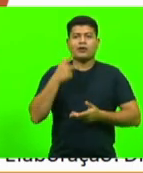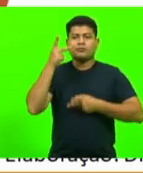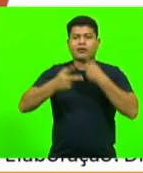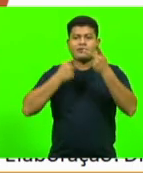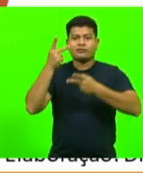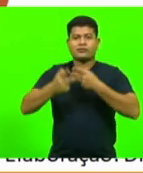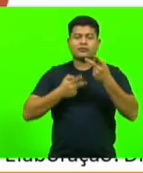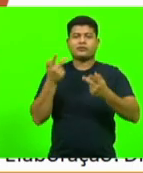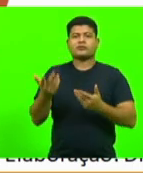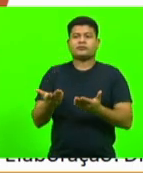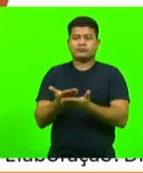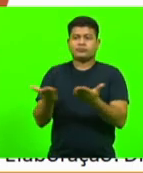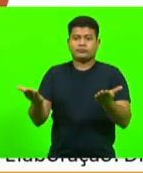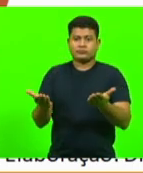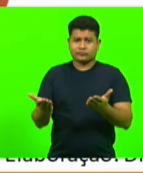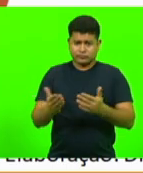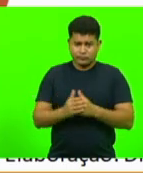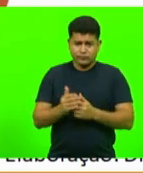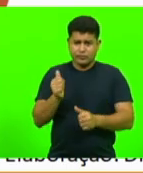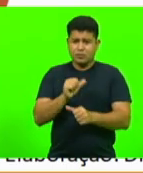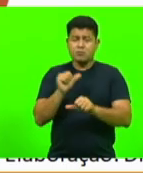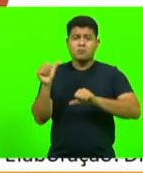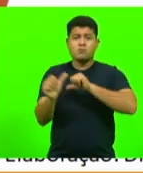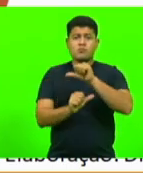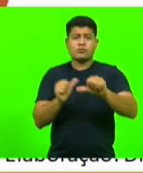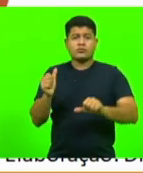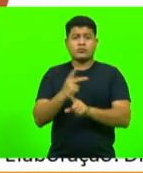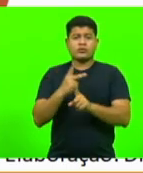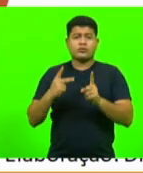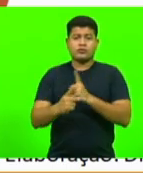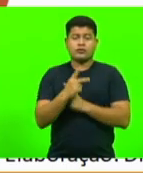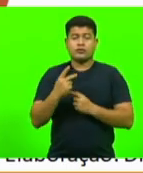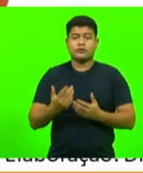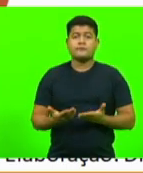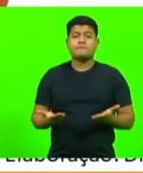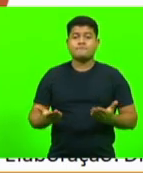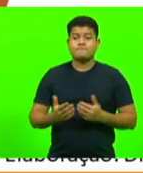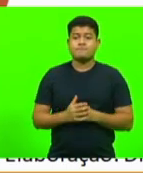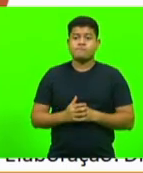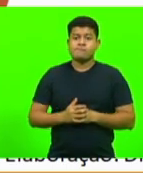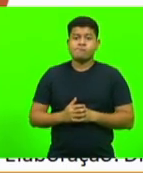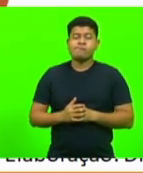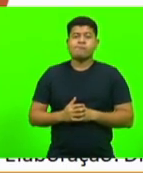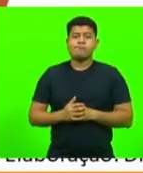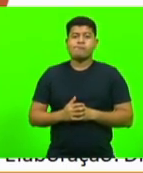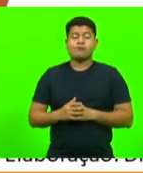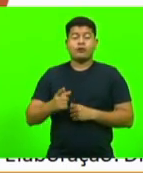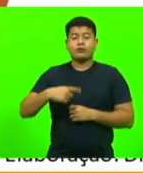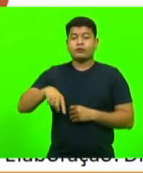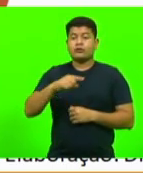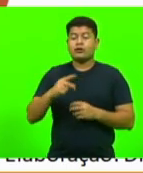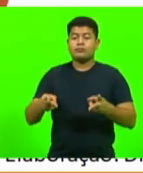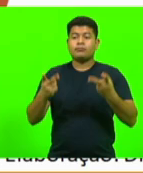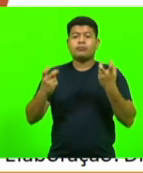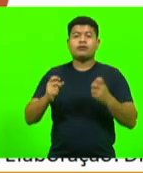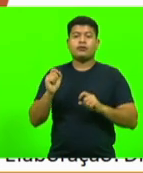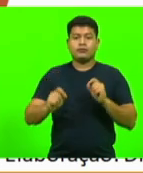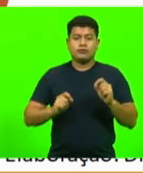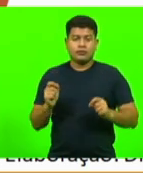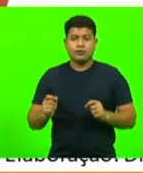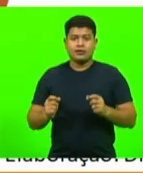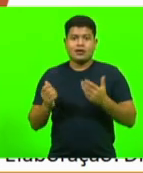tipo de em qualquer tipo de forma Oi e aí e a gente vê o